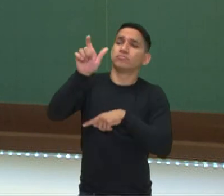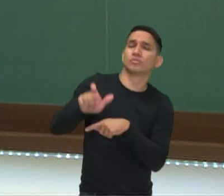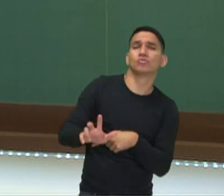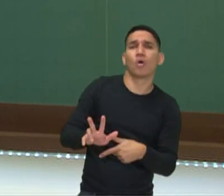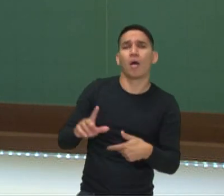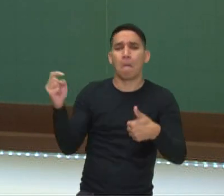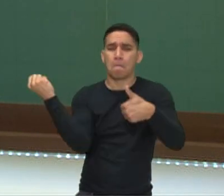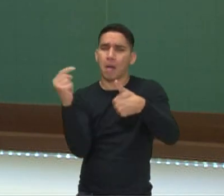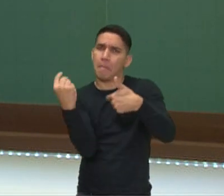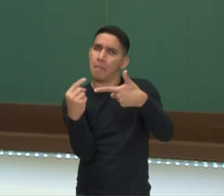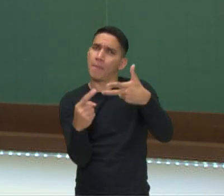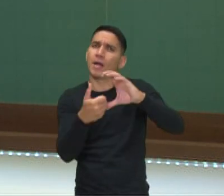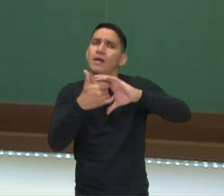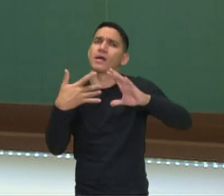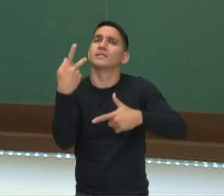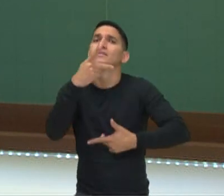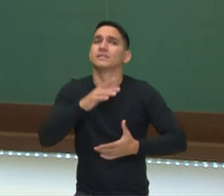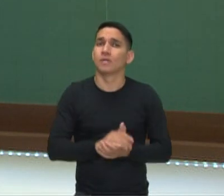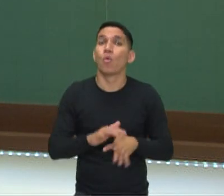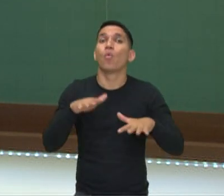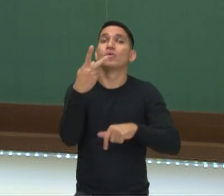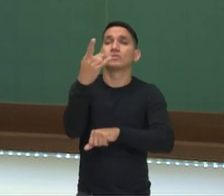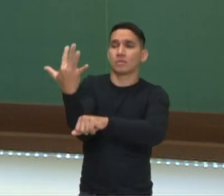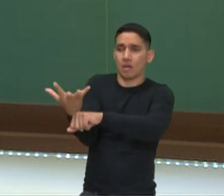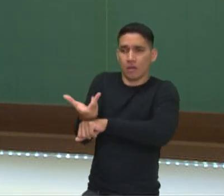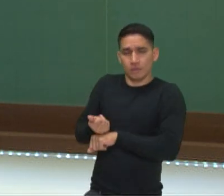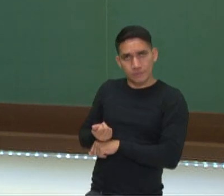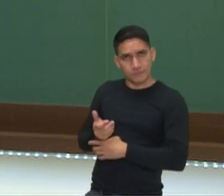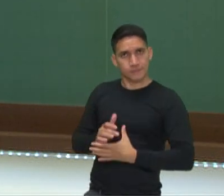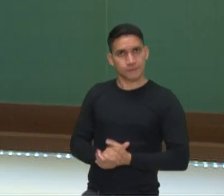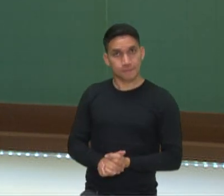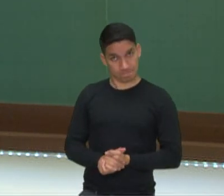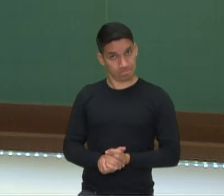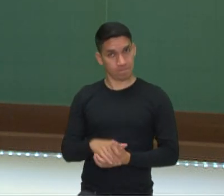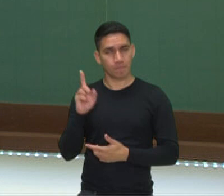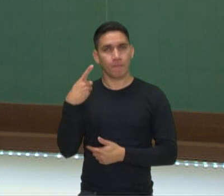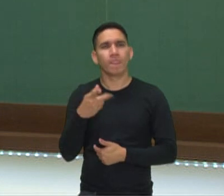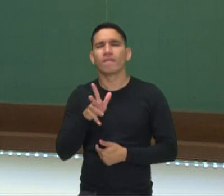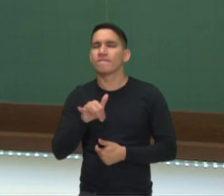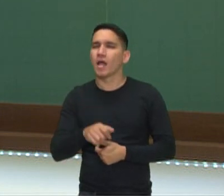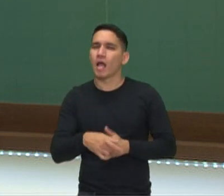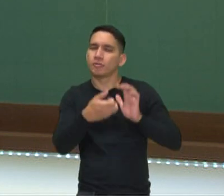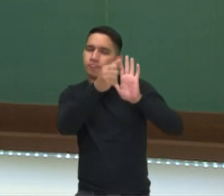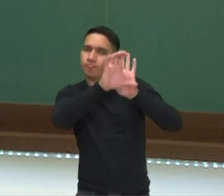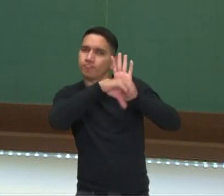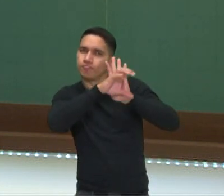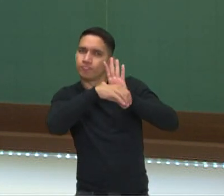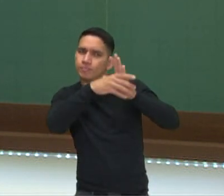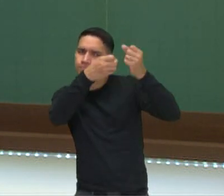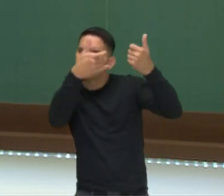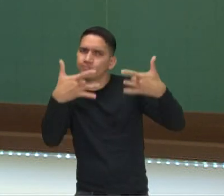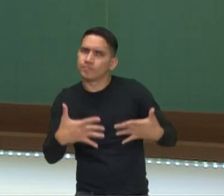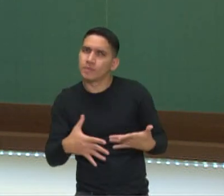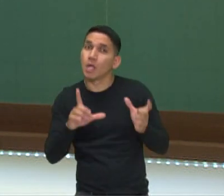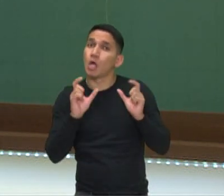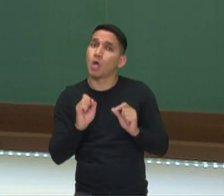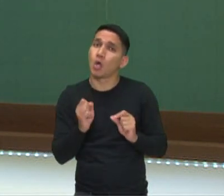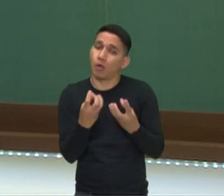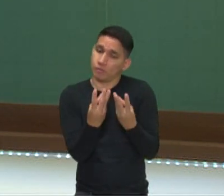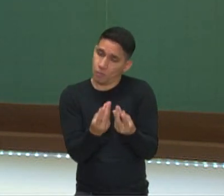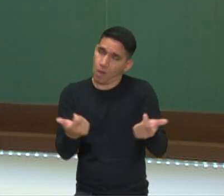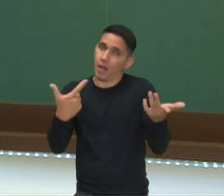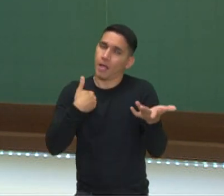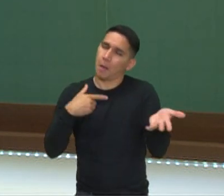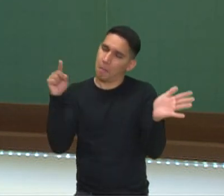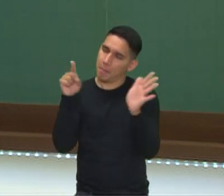suas características? Quais são as suas habilidades? Vamos para uma definição de talento, então. Já que eu perguntei, né, quais